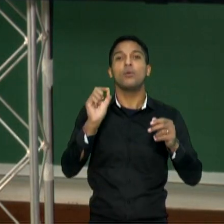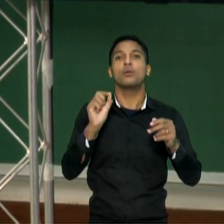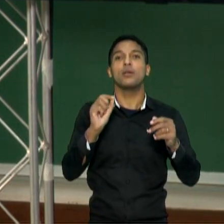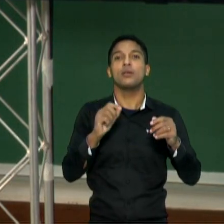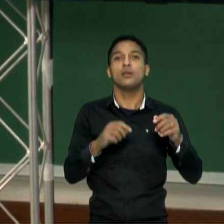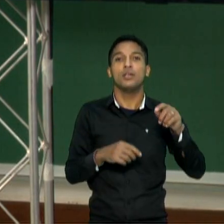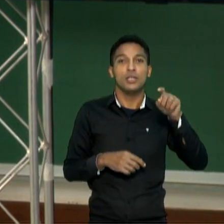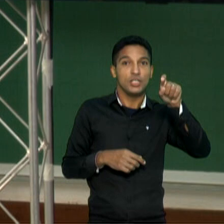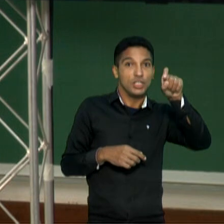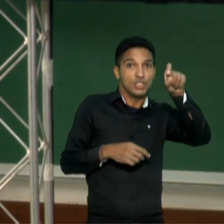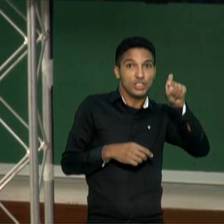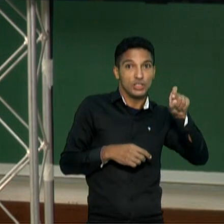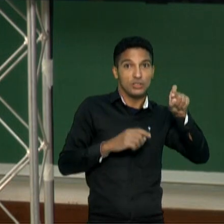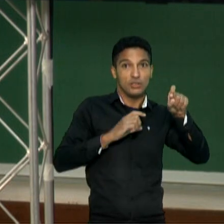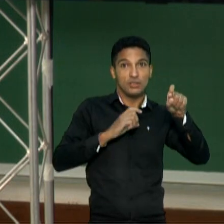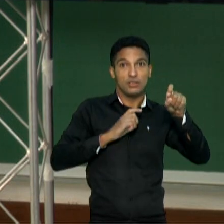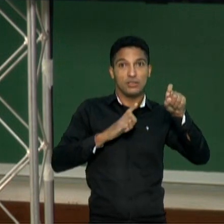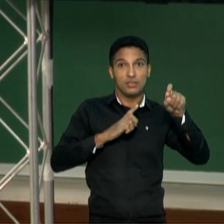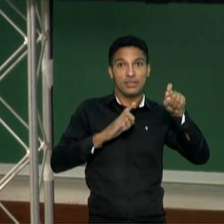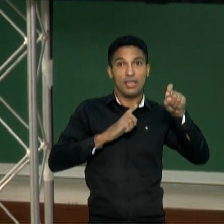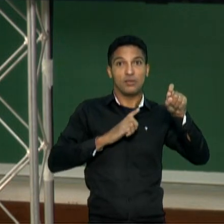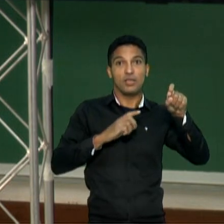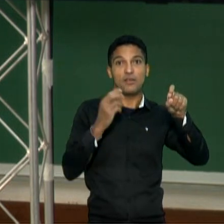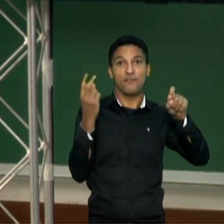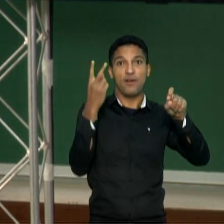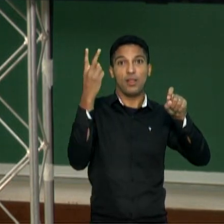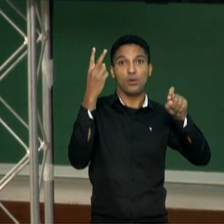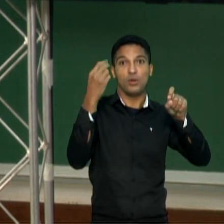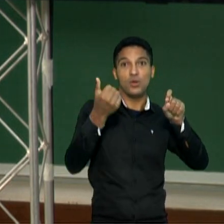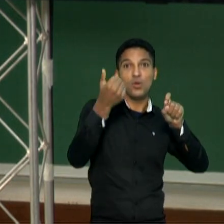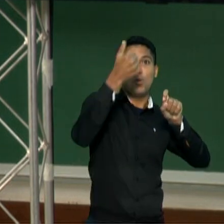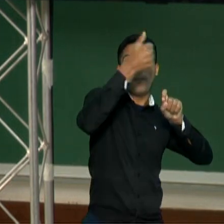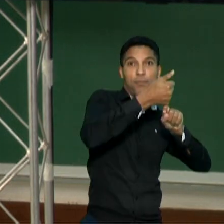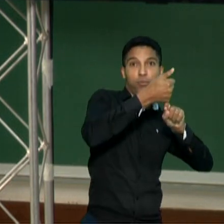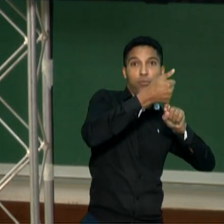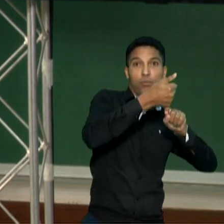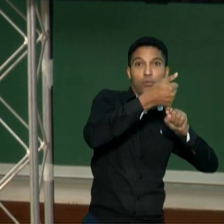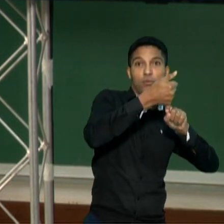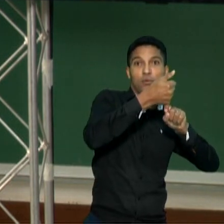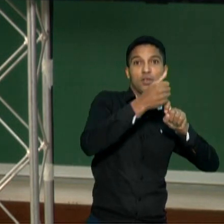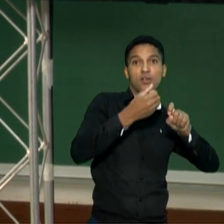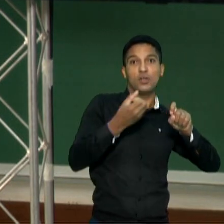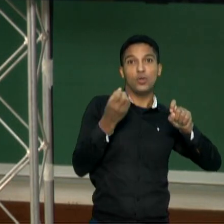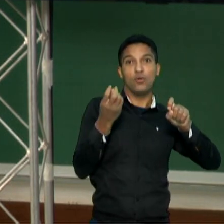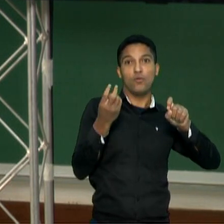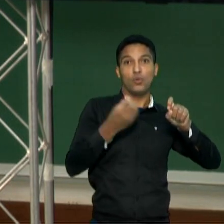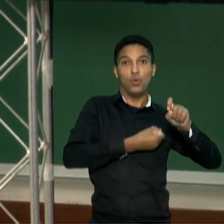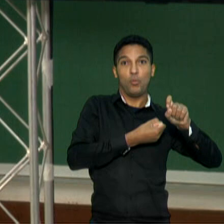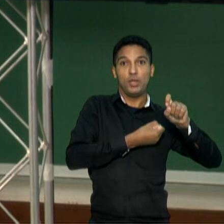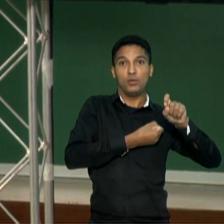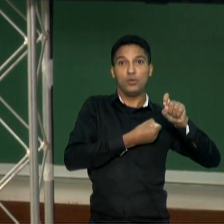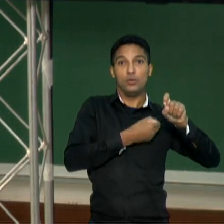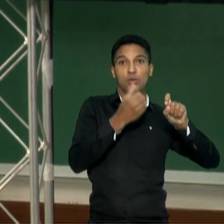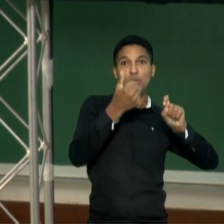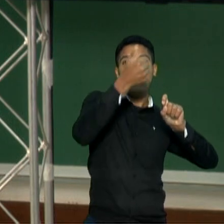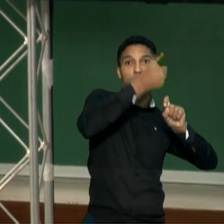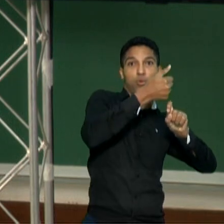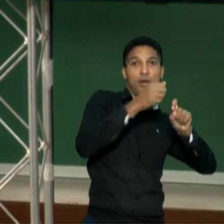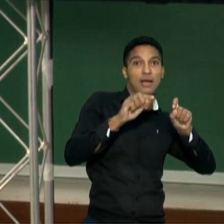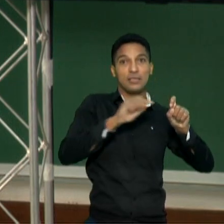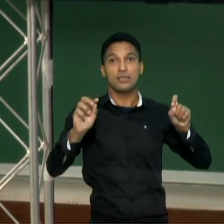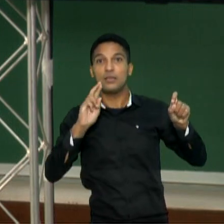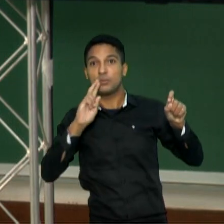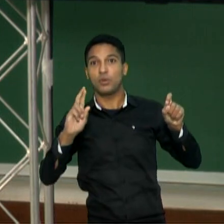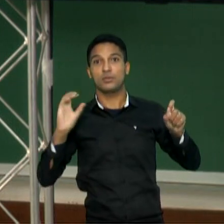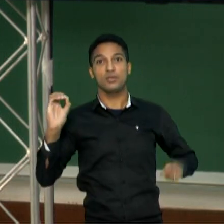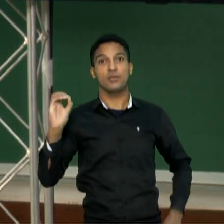na função e ela dá zero, né? Isso algebricamente, graficamente falando, o que é a raiz? É o valor de x por onde o